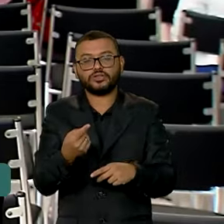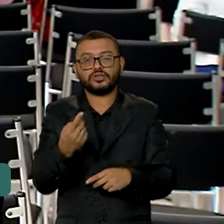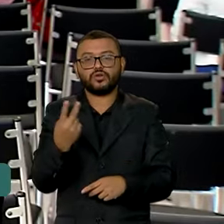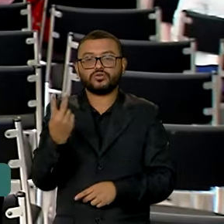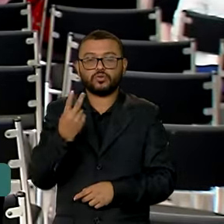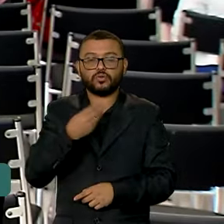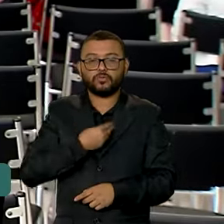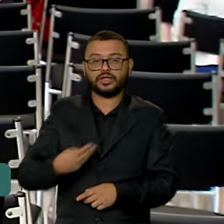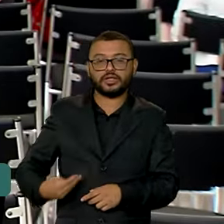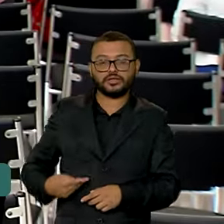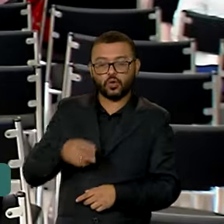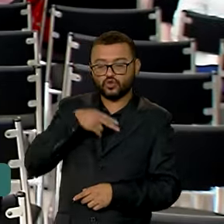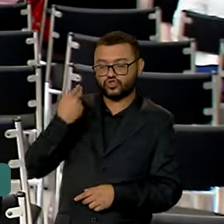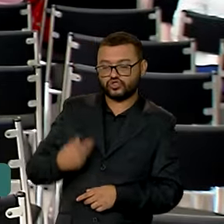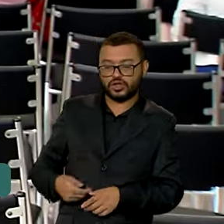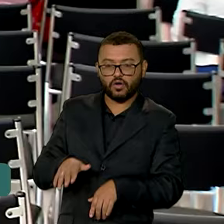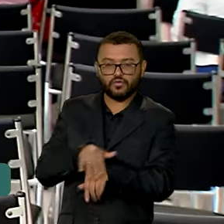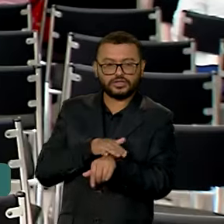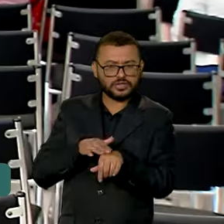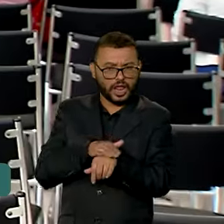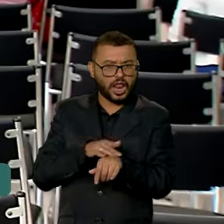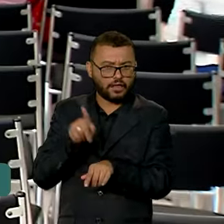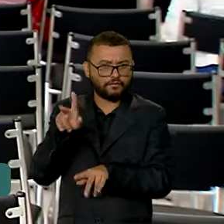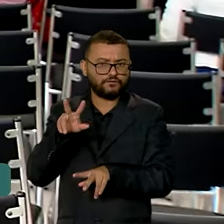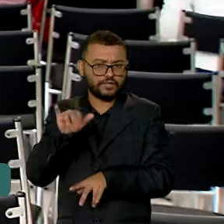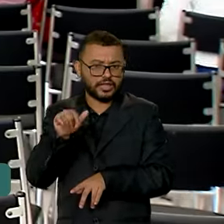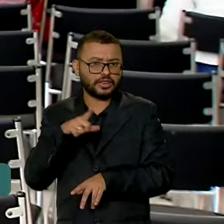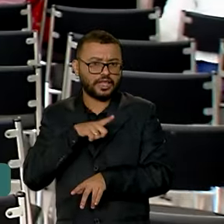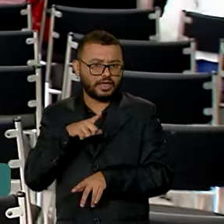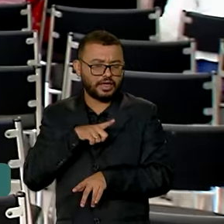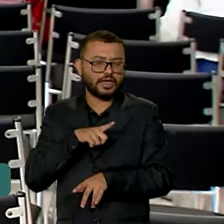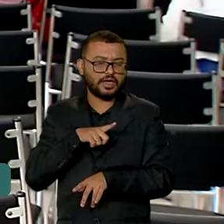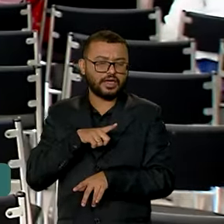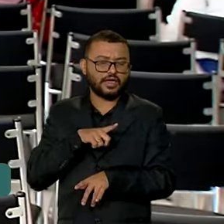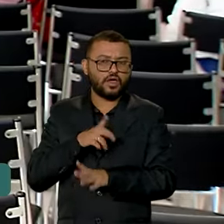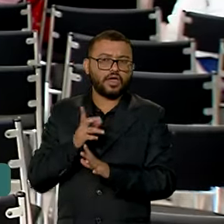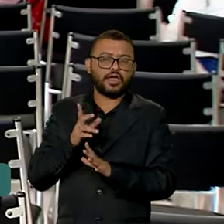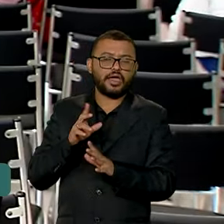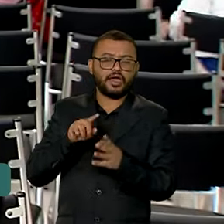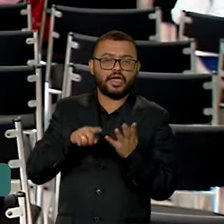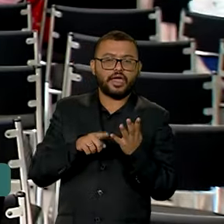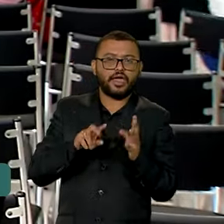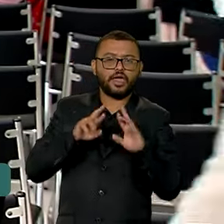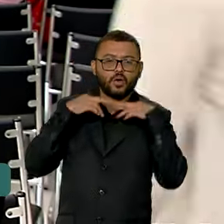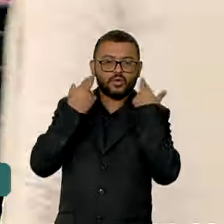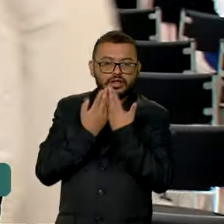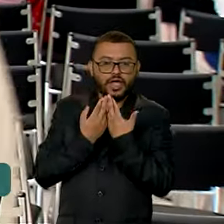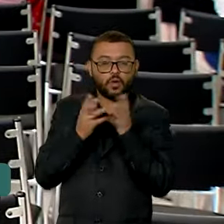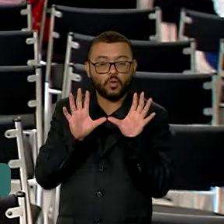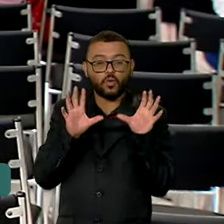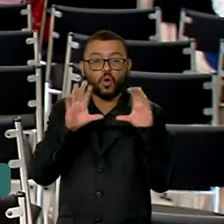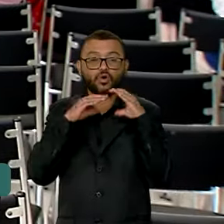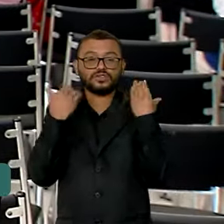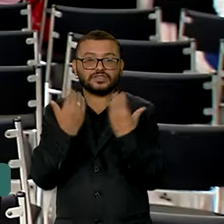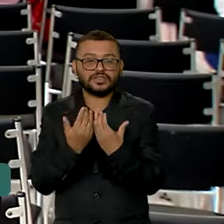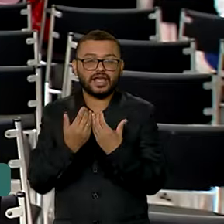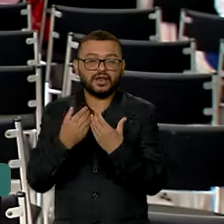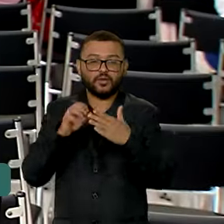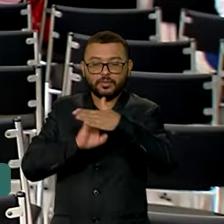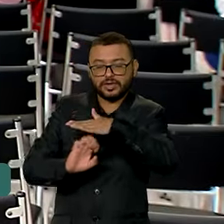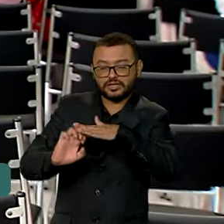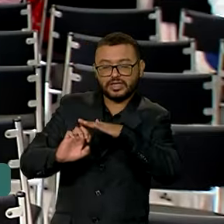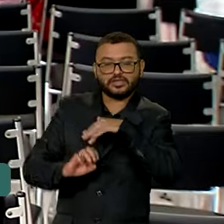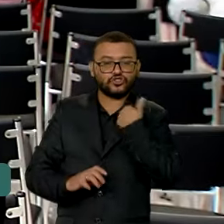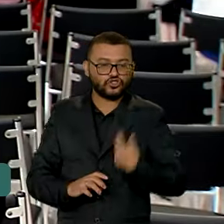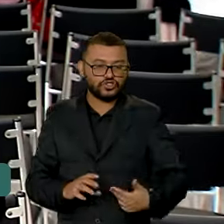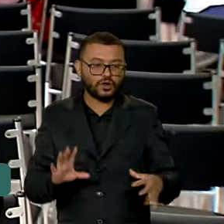de Comércio da China. Olha, o vice-presidente também estará no encerramento do Conselho Empresarial Brasil-China